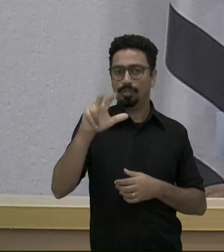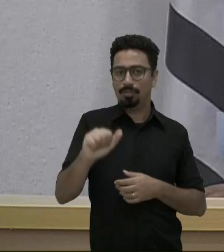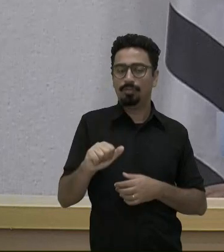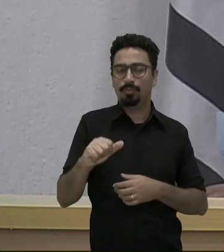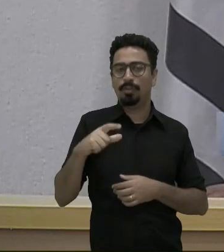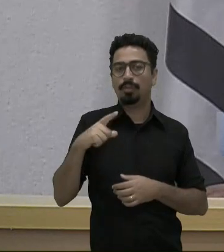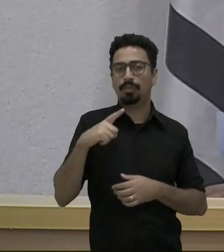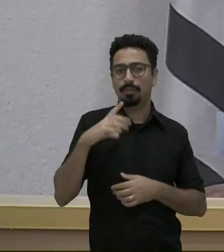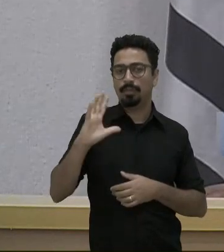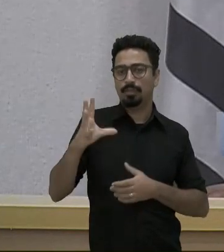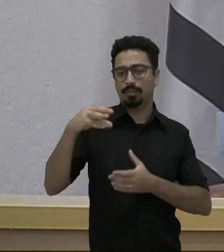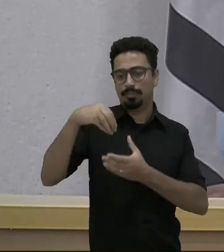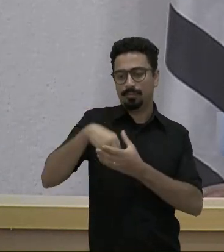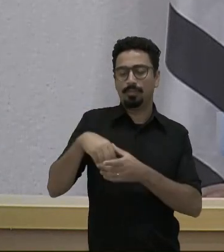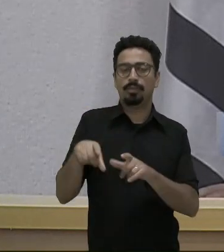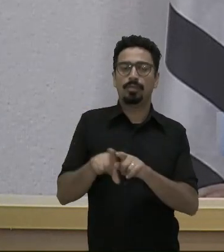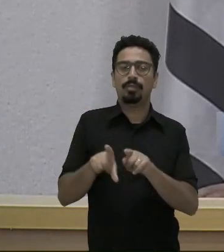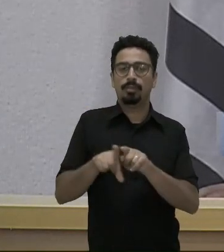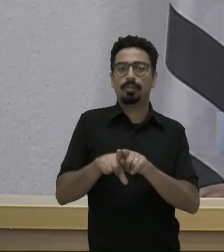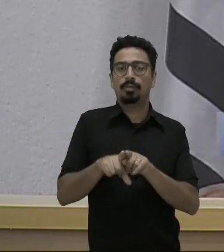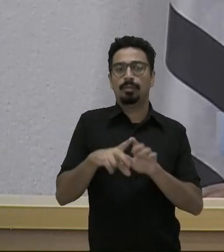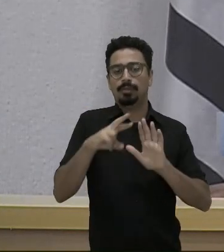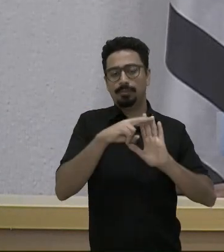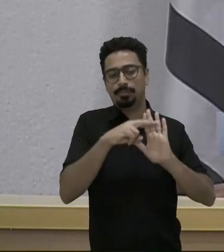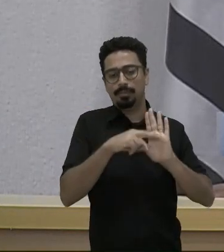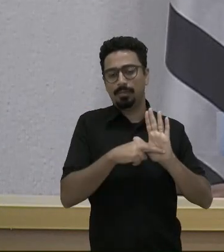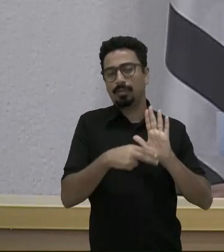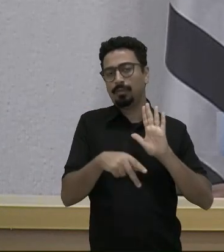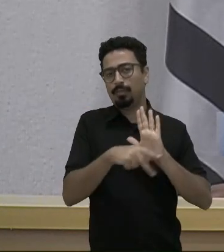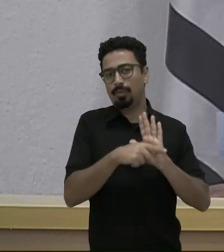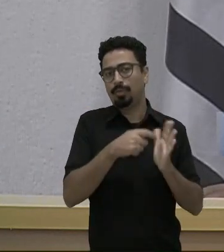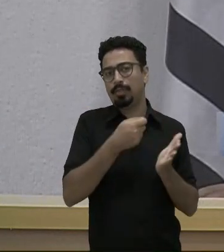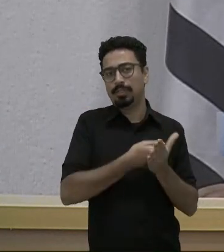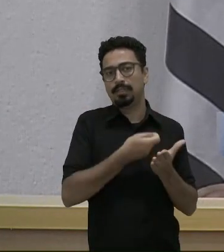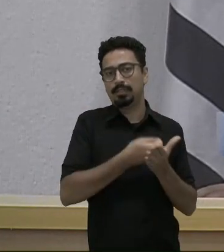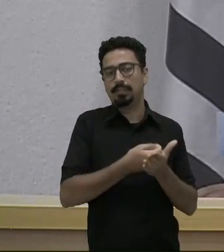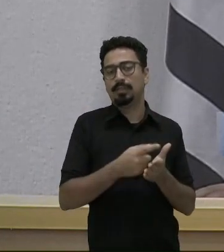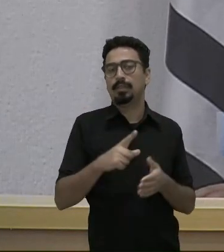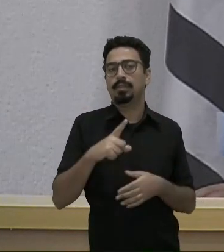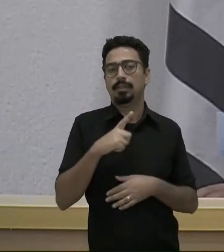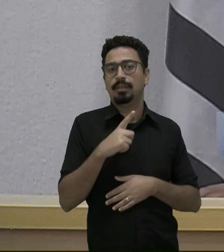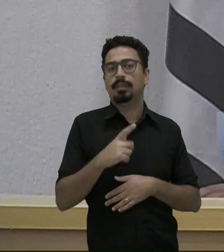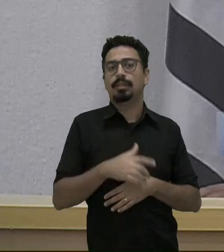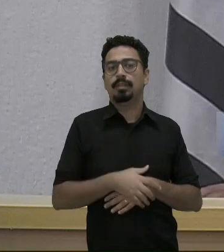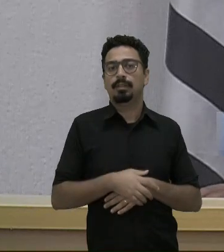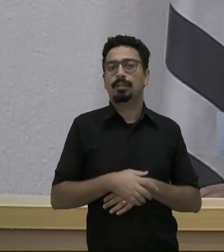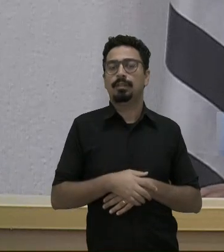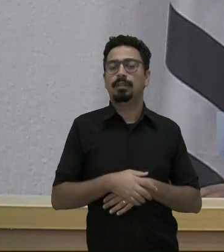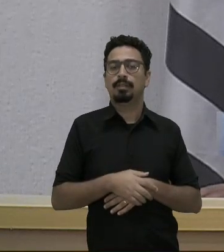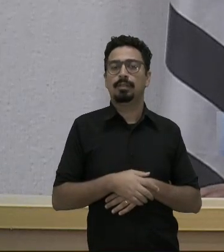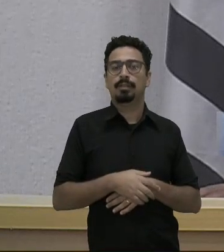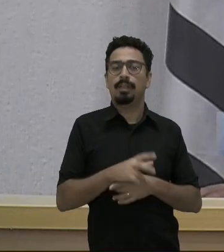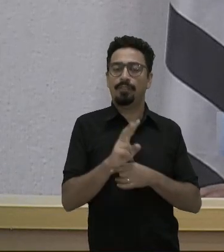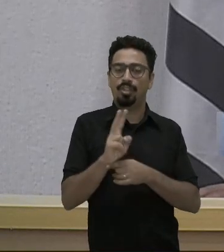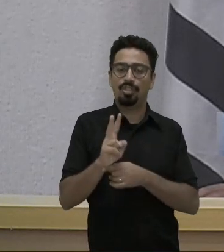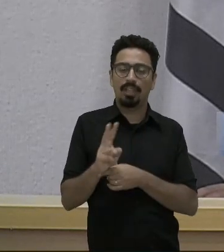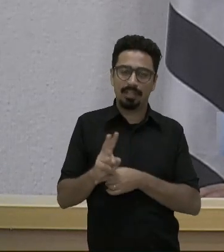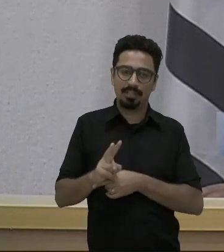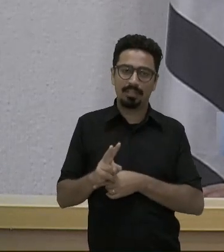está dentro lá, conforme as exigências da Vigilância Sanitária.